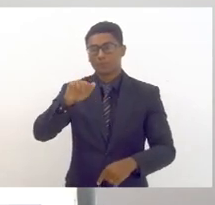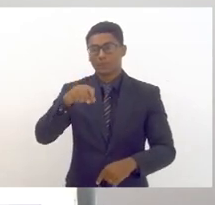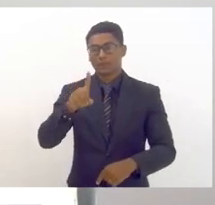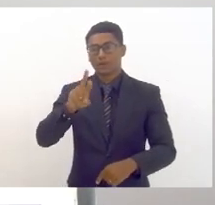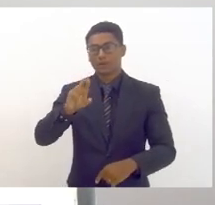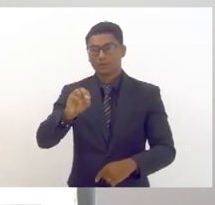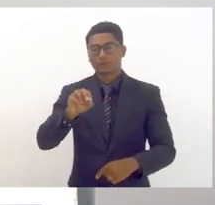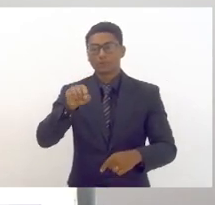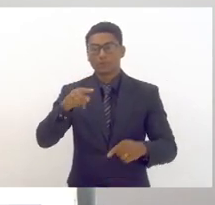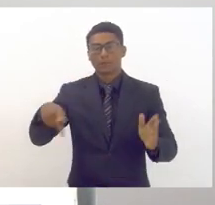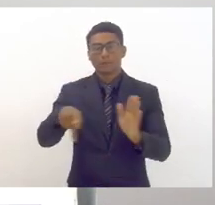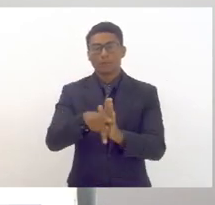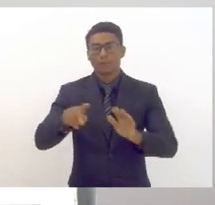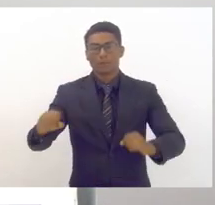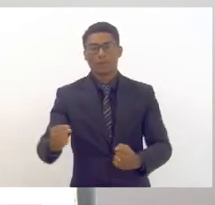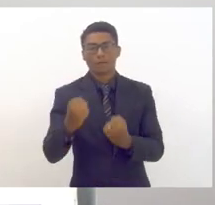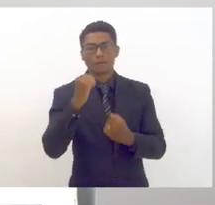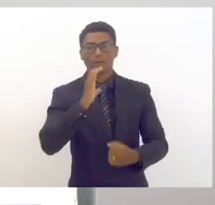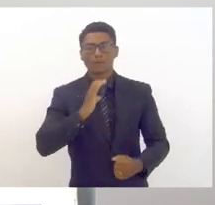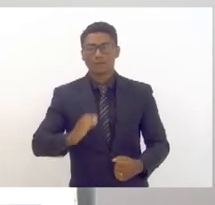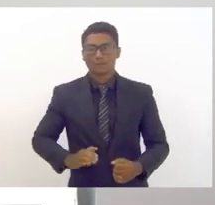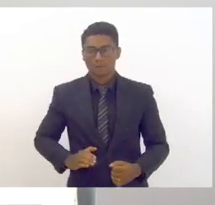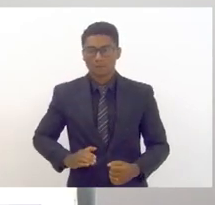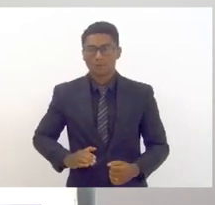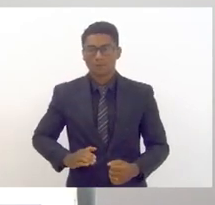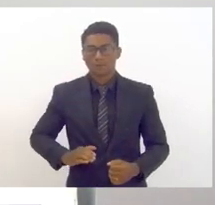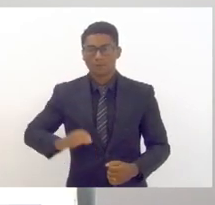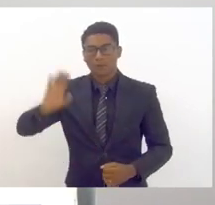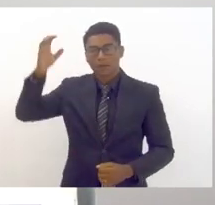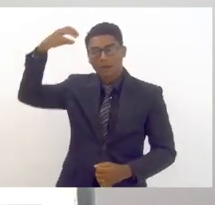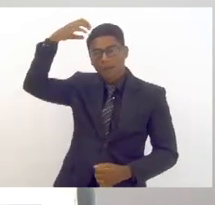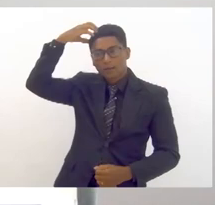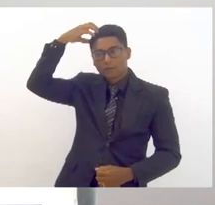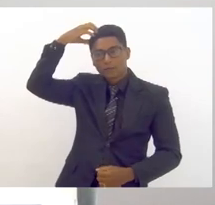Civil de Angra dos Reis. Cadê o doutor Leandro, coronel Leandro?